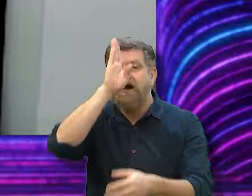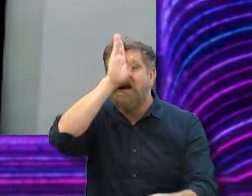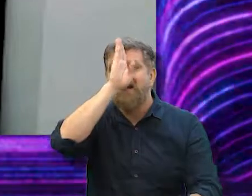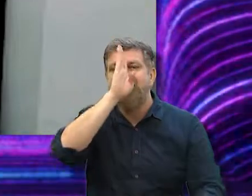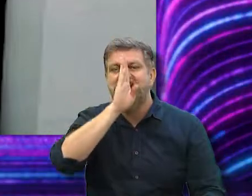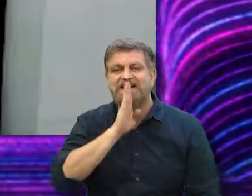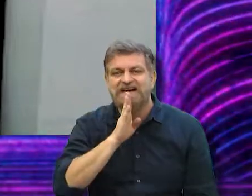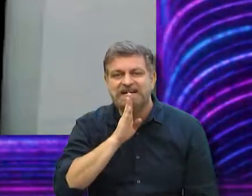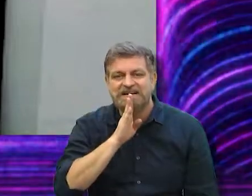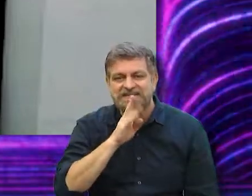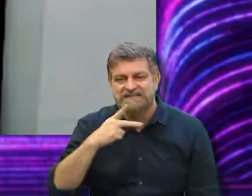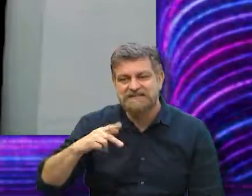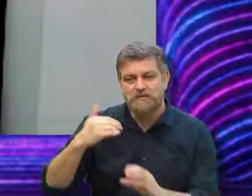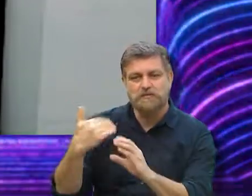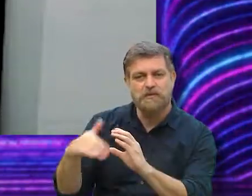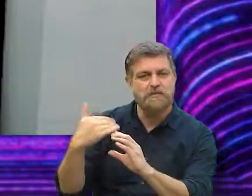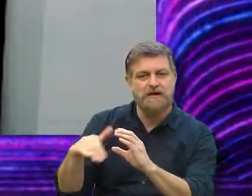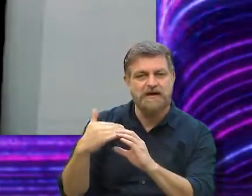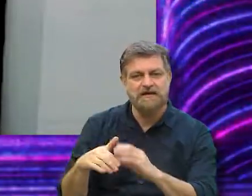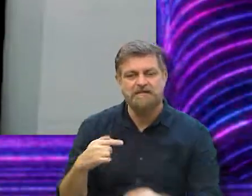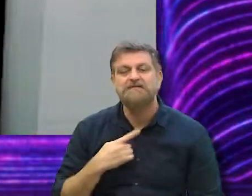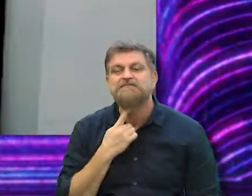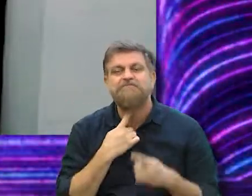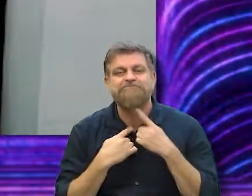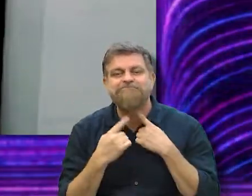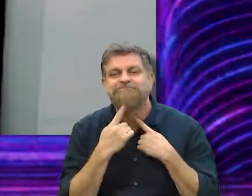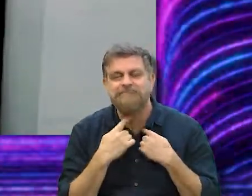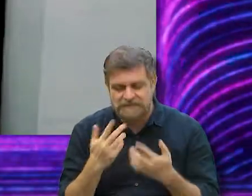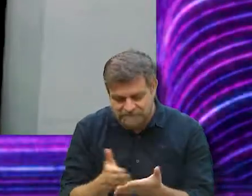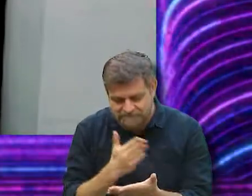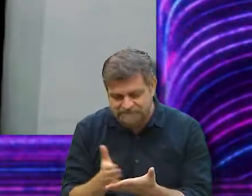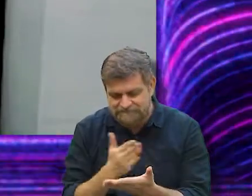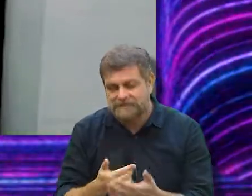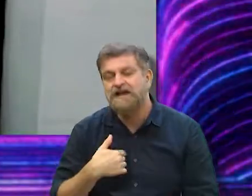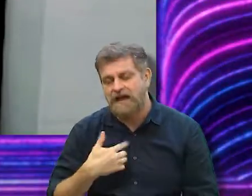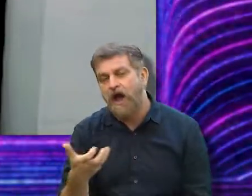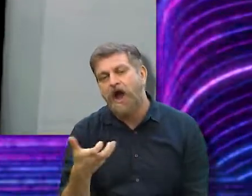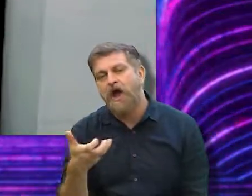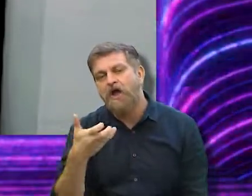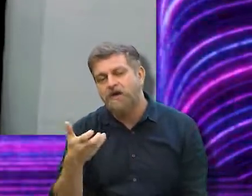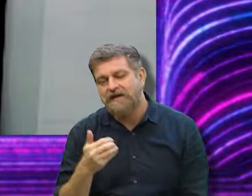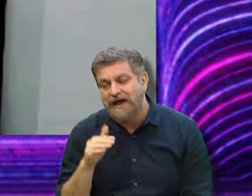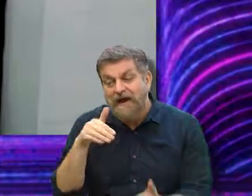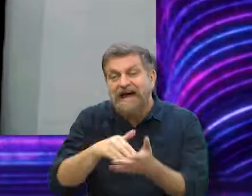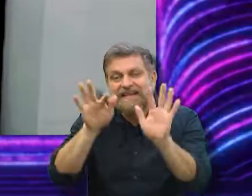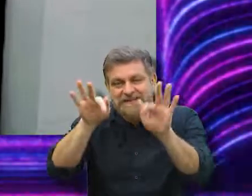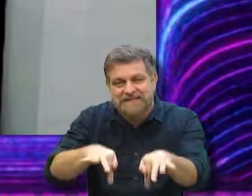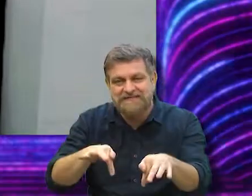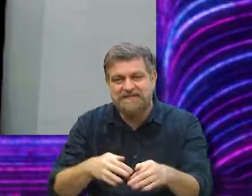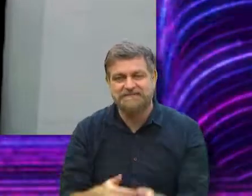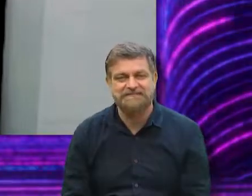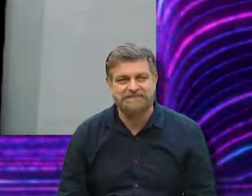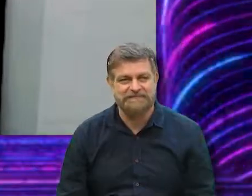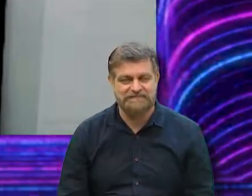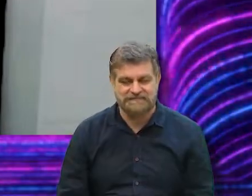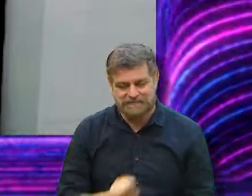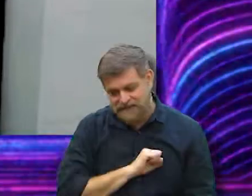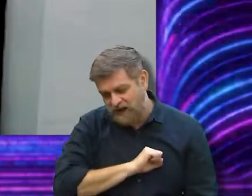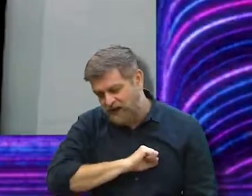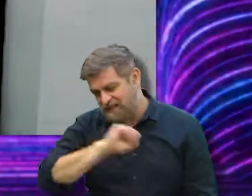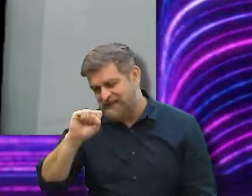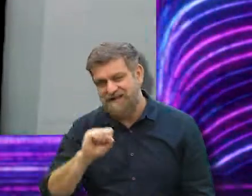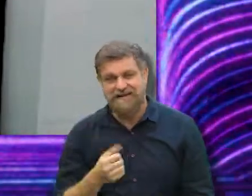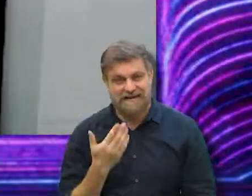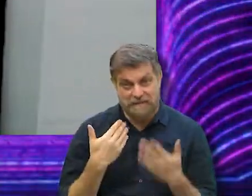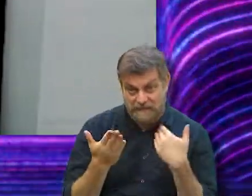www.helena-saga.com/Helena. Também lá tem os depoimentos, tem vídeo, né, de